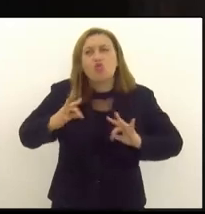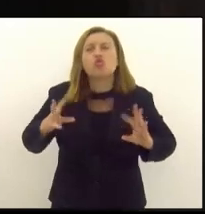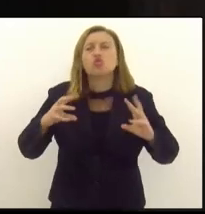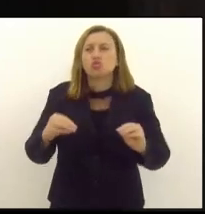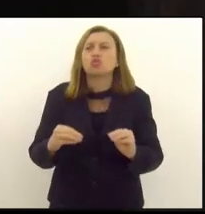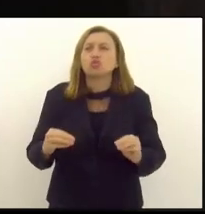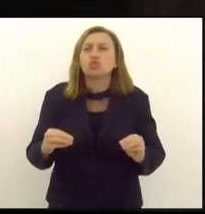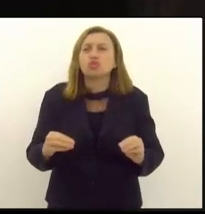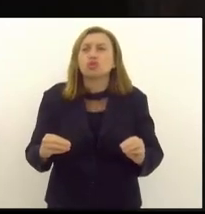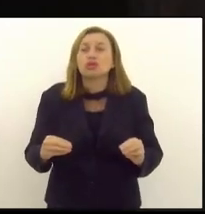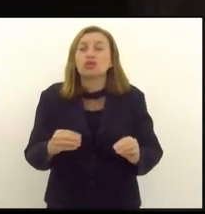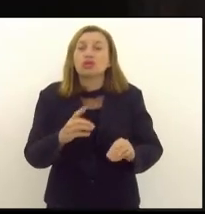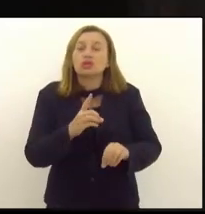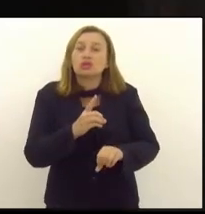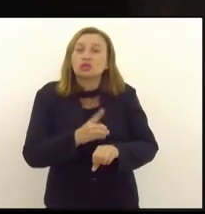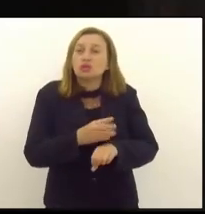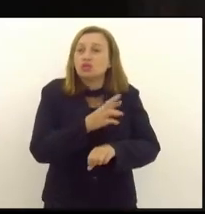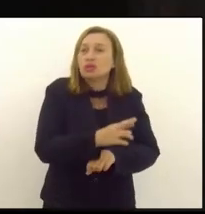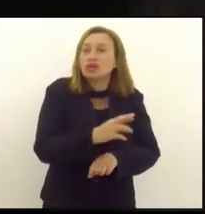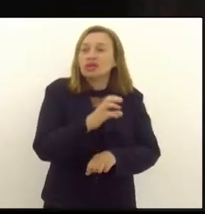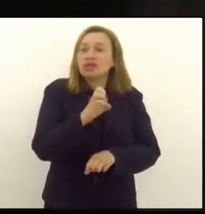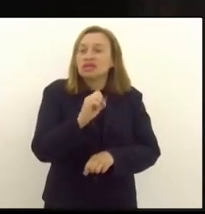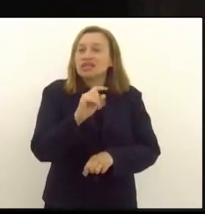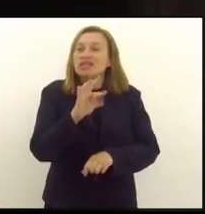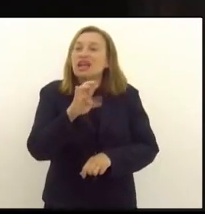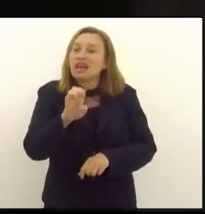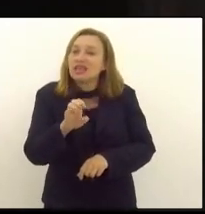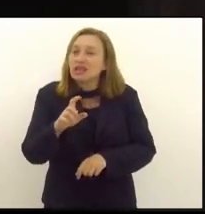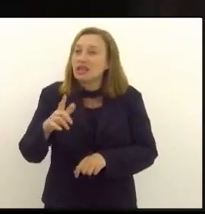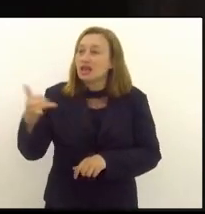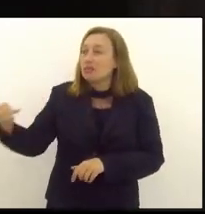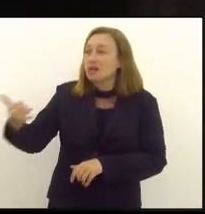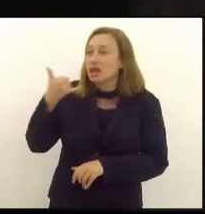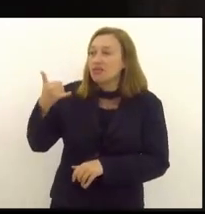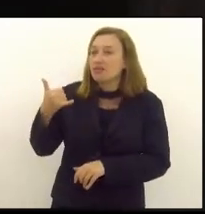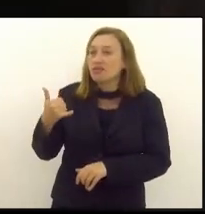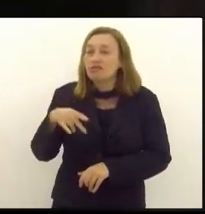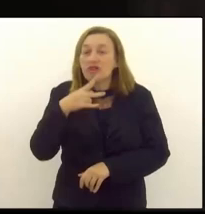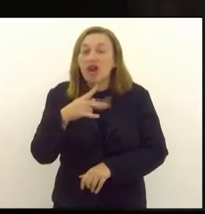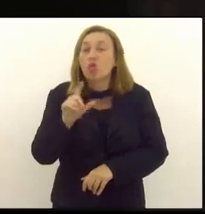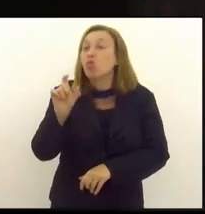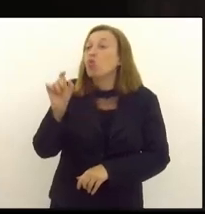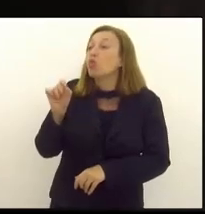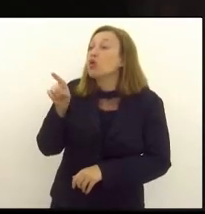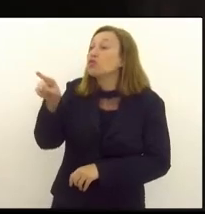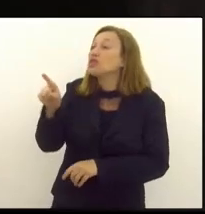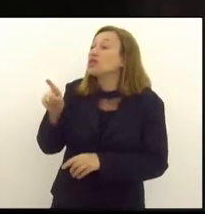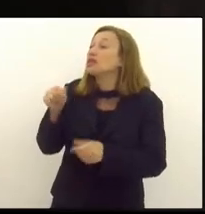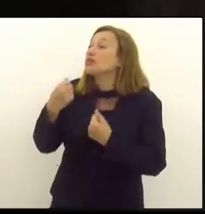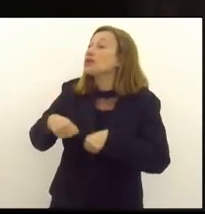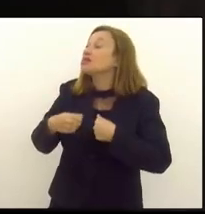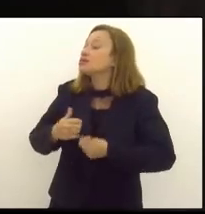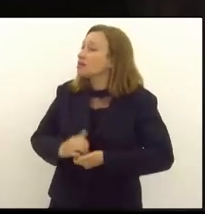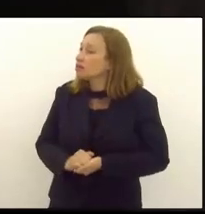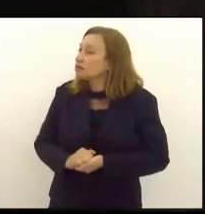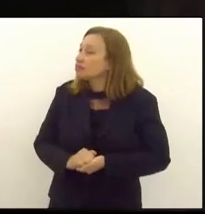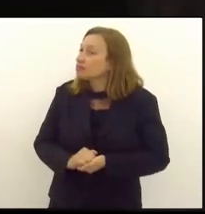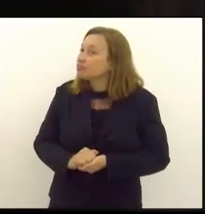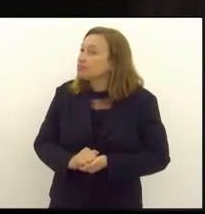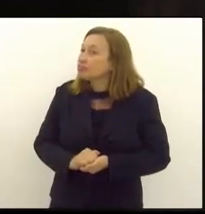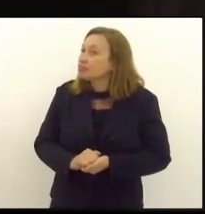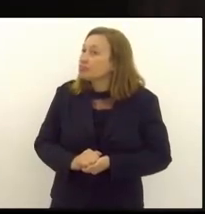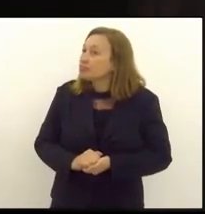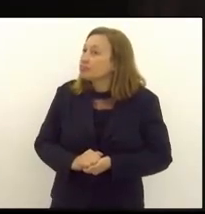isso, a doutora Selene, porque a doutora Selene já liga para mim e fala assim, Orlandino, o que que o senhor está precisando? Olha como é que ela, o que que o senhor está precisando?